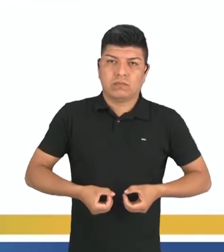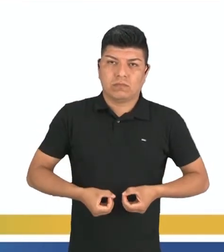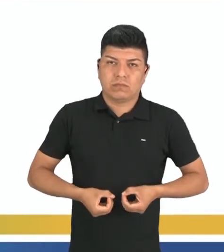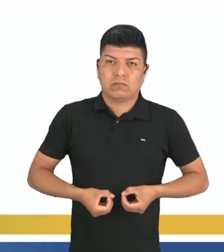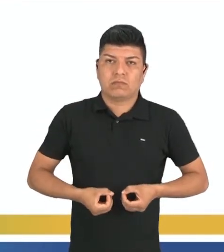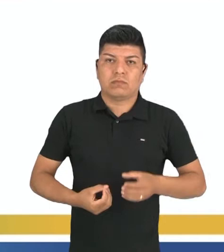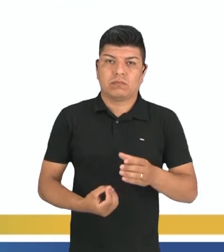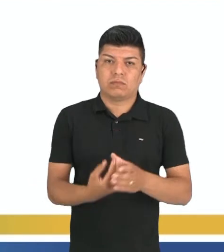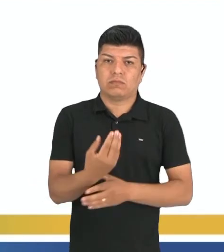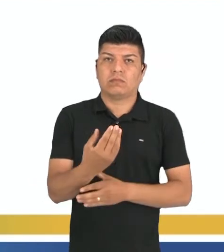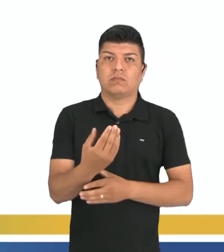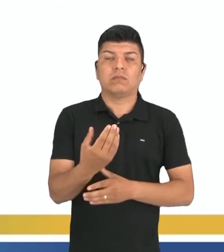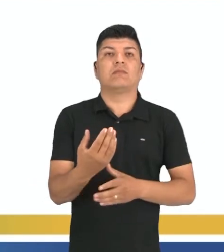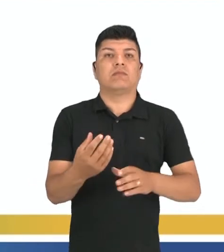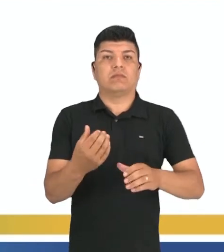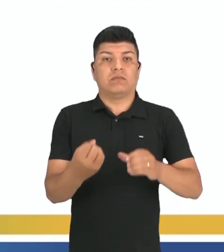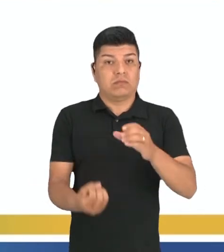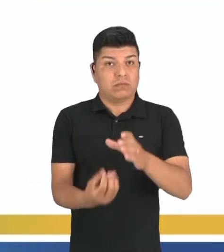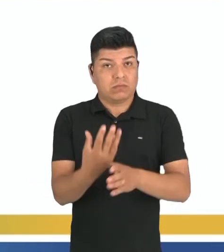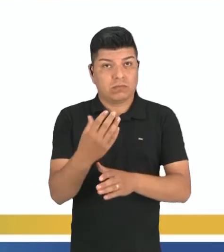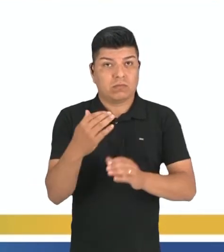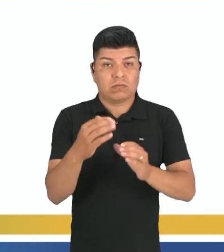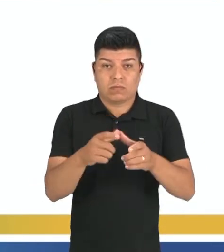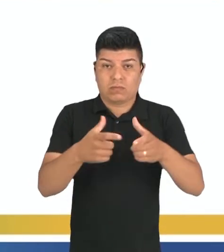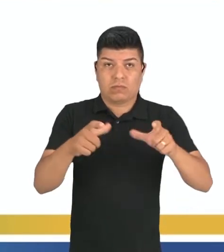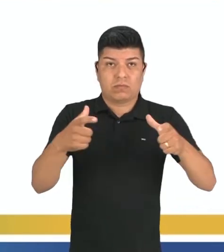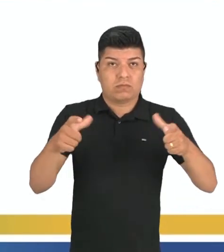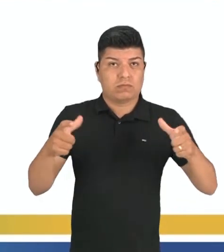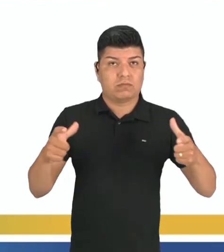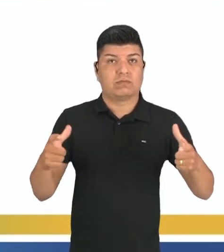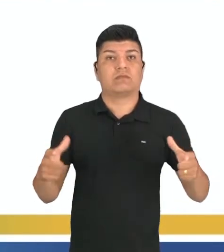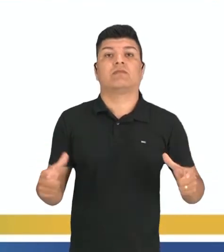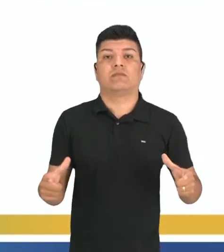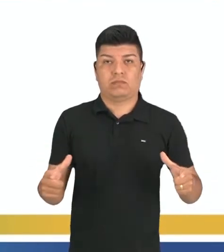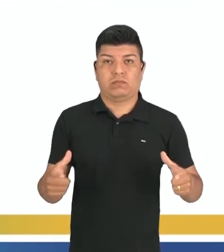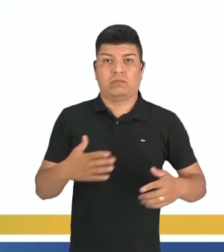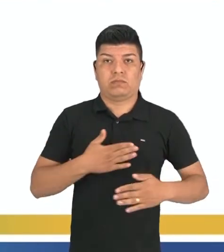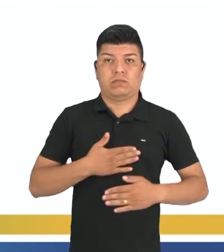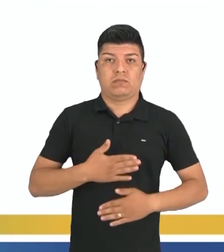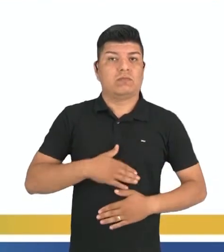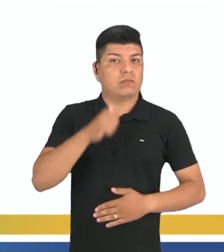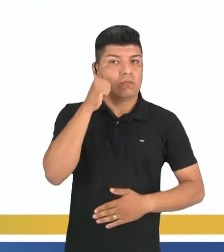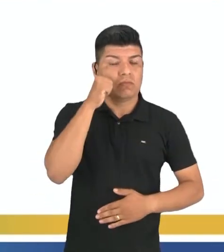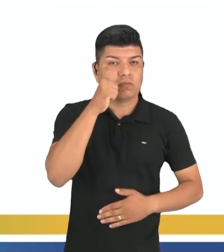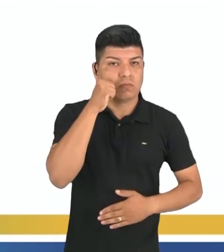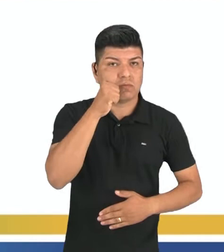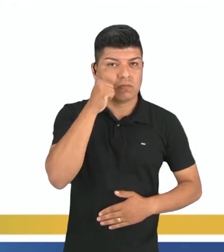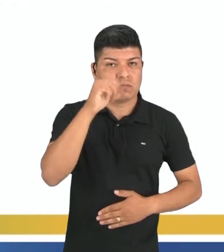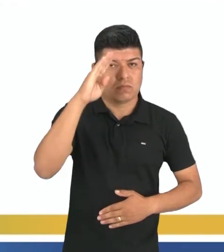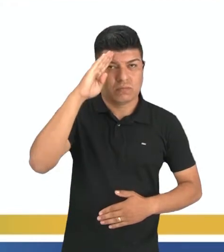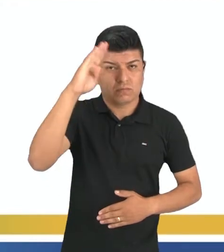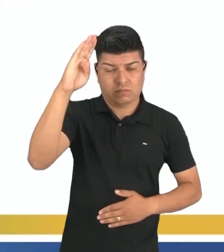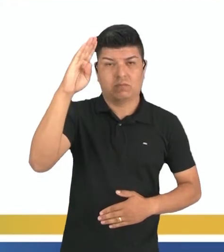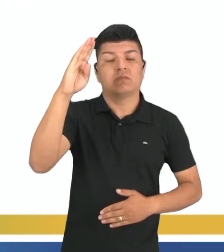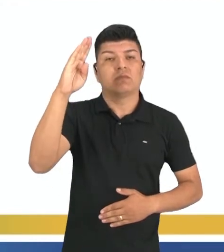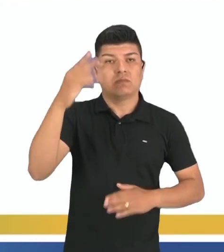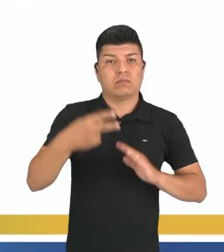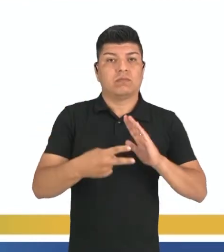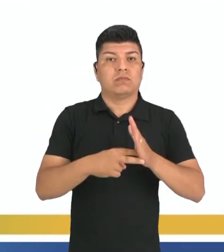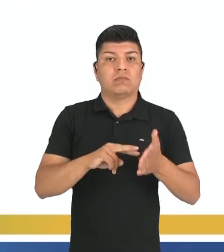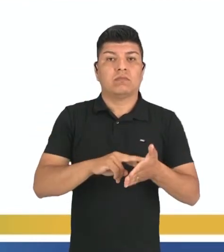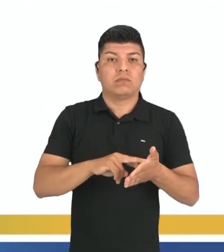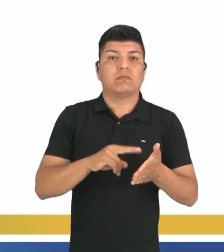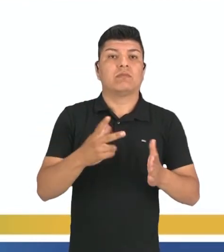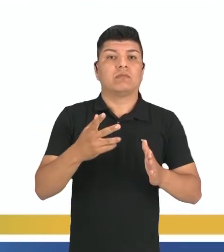produzir estrogênio. Então, o estrogênio vai aumentando a sua concentração no corpo da mulher. E a principal função do estrogênio